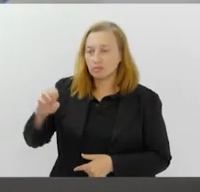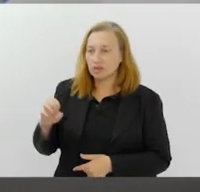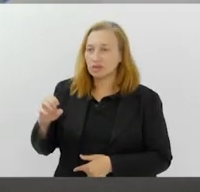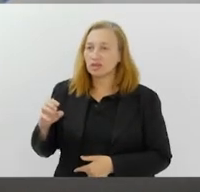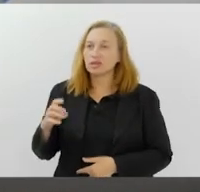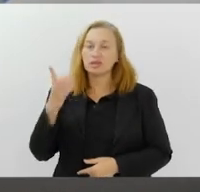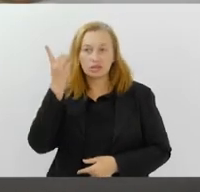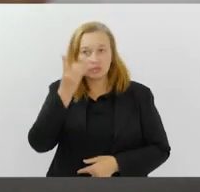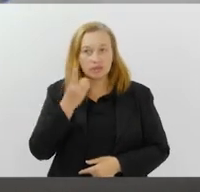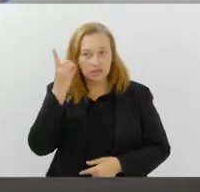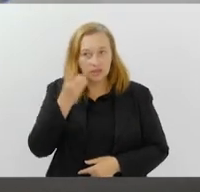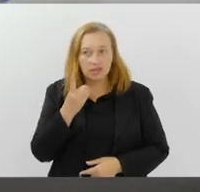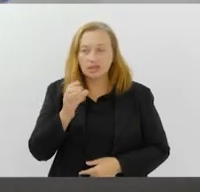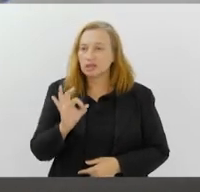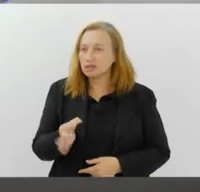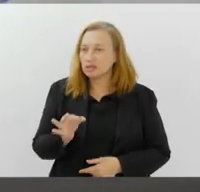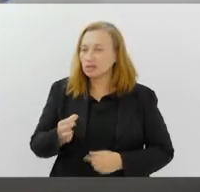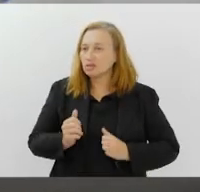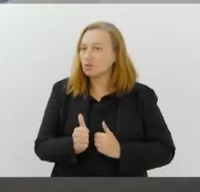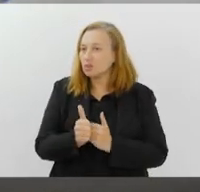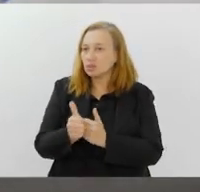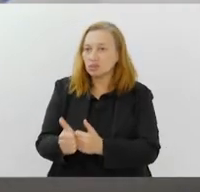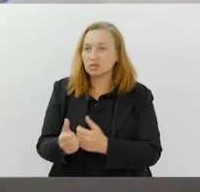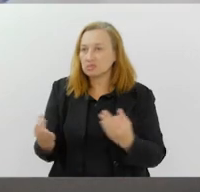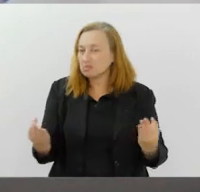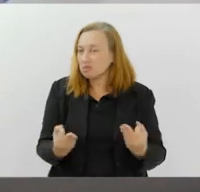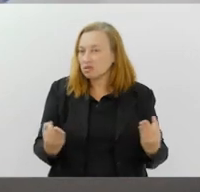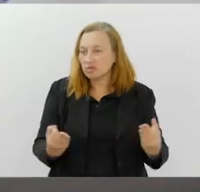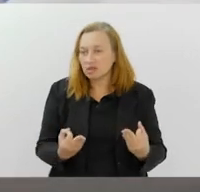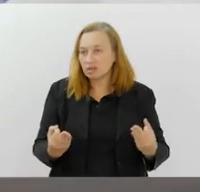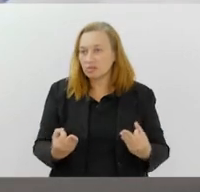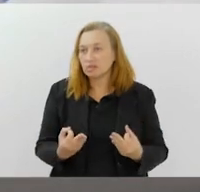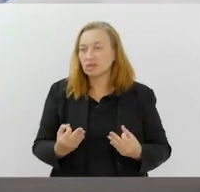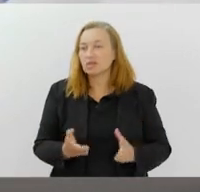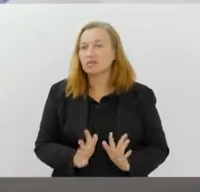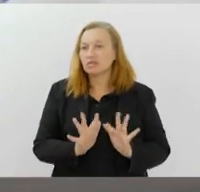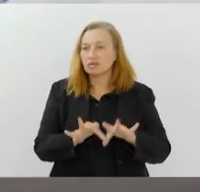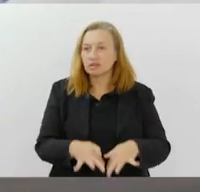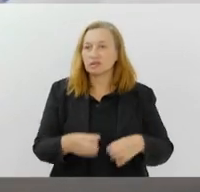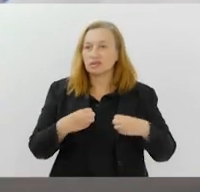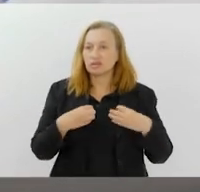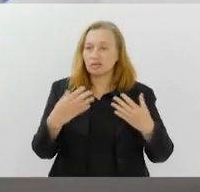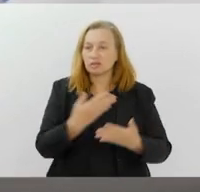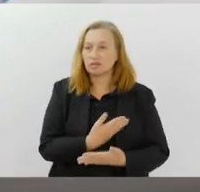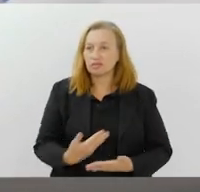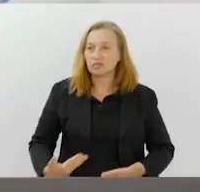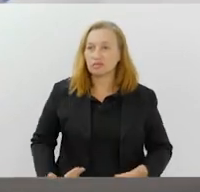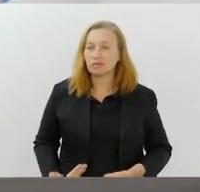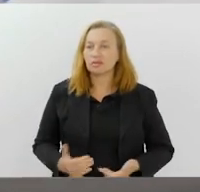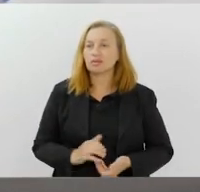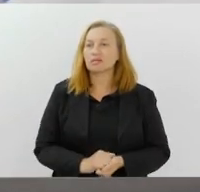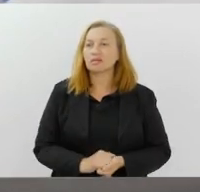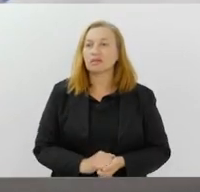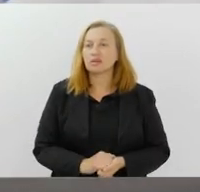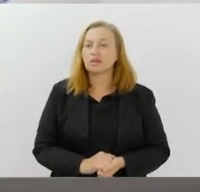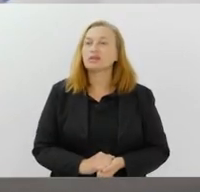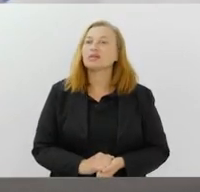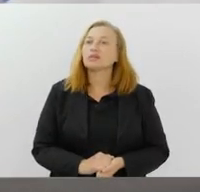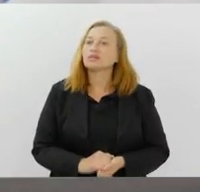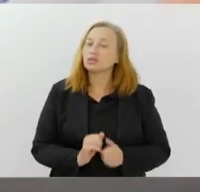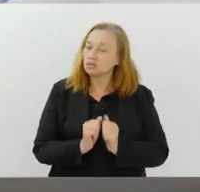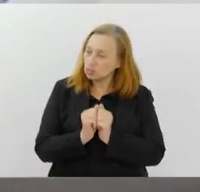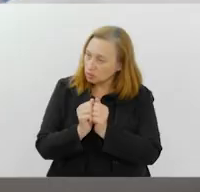certamente Como já vem conduzindo terminará os encaminhamentos dessa audiência pública e que vamos encaminhar em